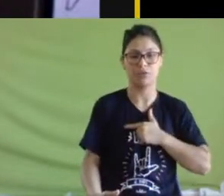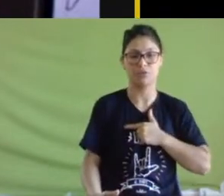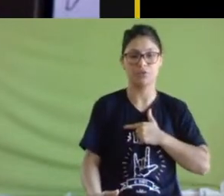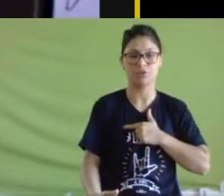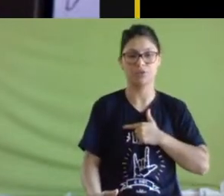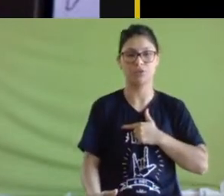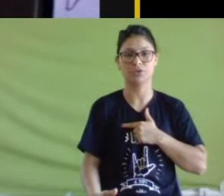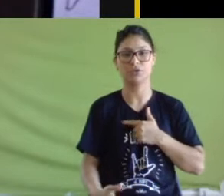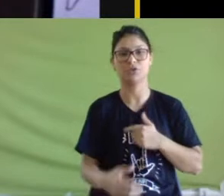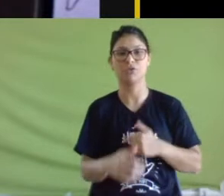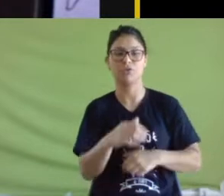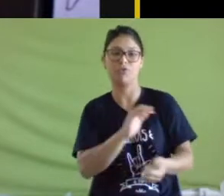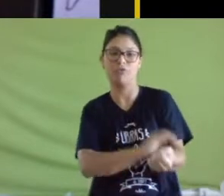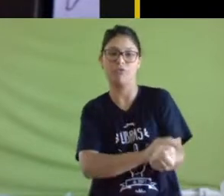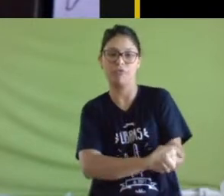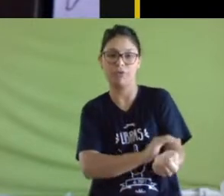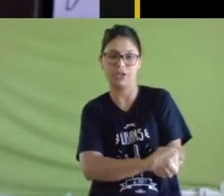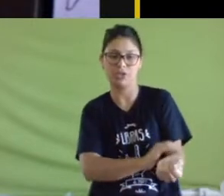dos vícios.